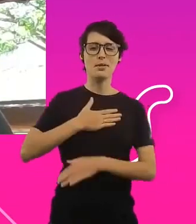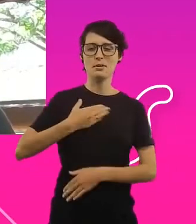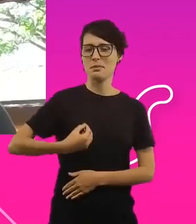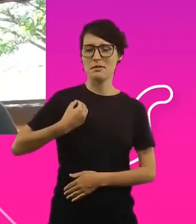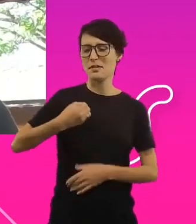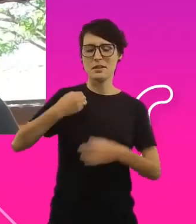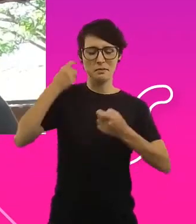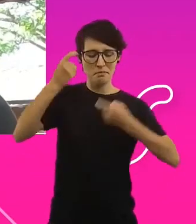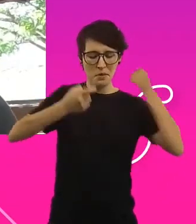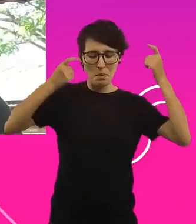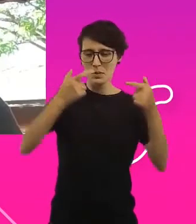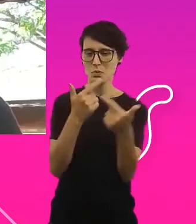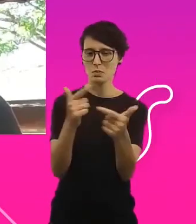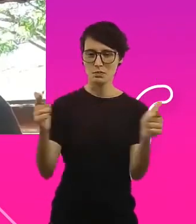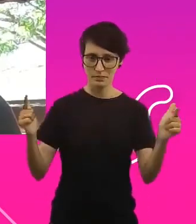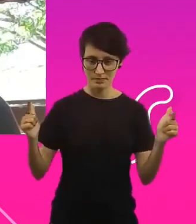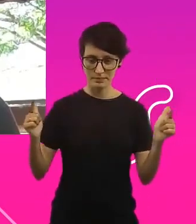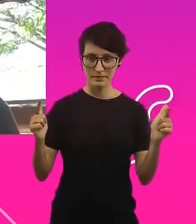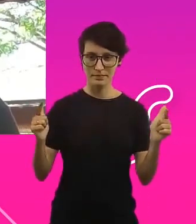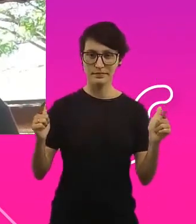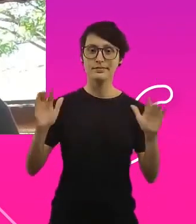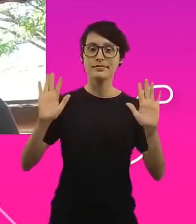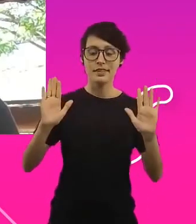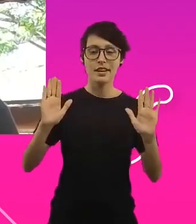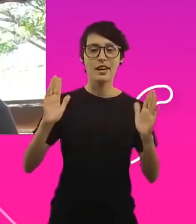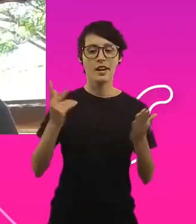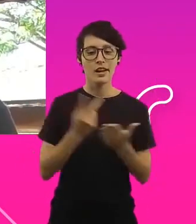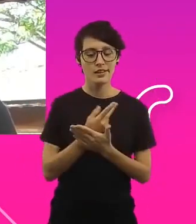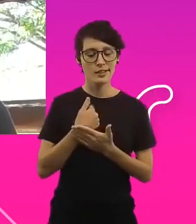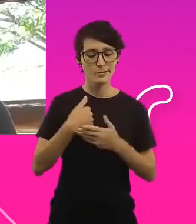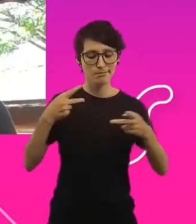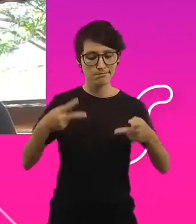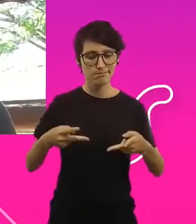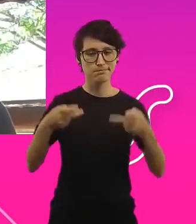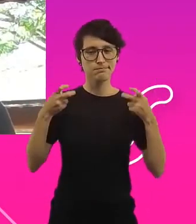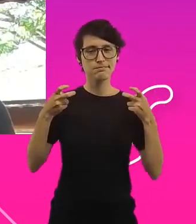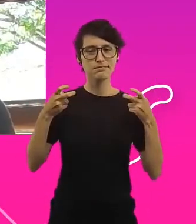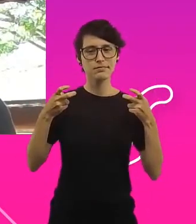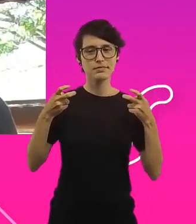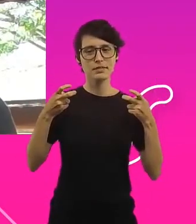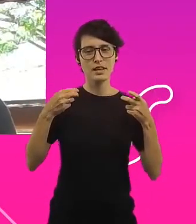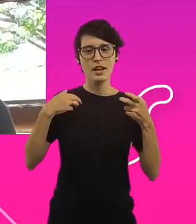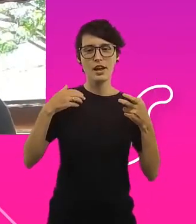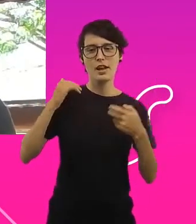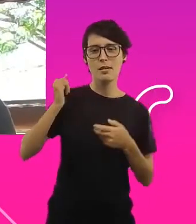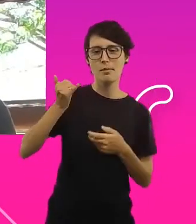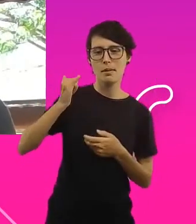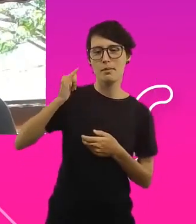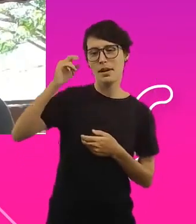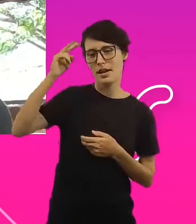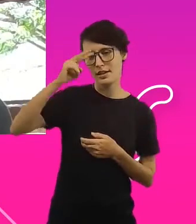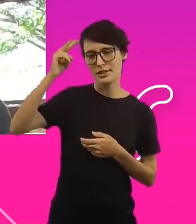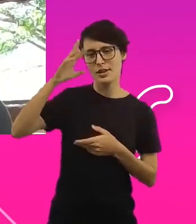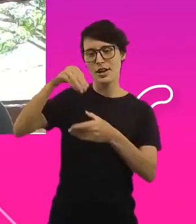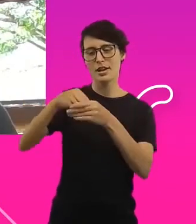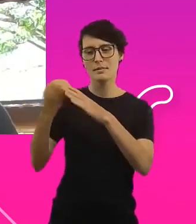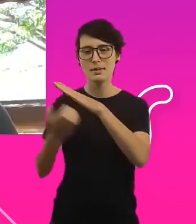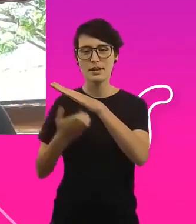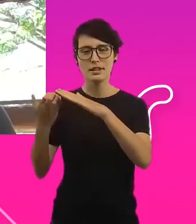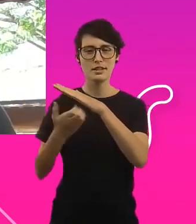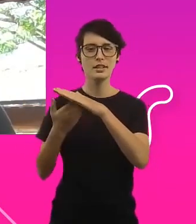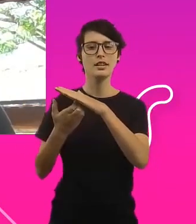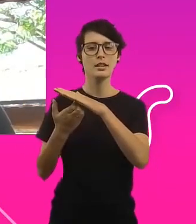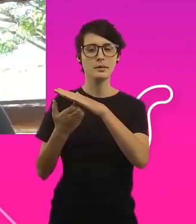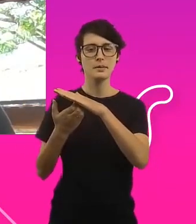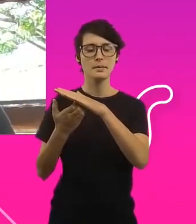preocupar. Foi quando eu percebi que eu comecei a contar as minhas histórias, e trabalhando em grandes empresas, eu vi